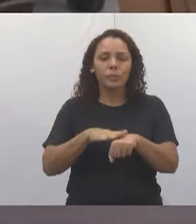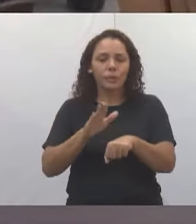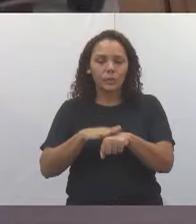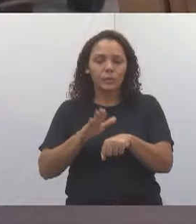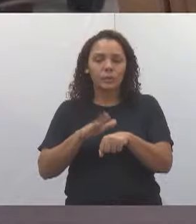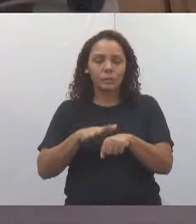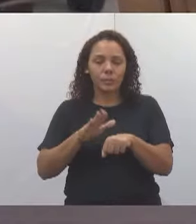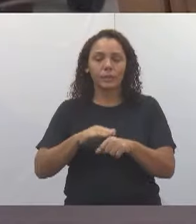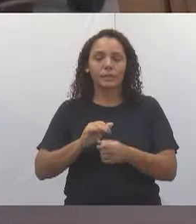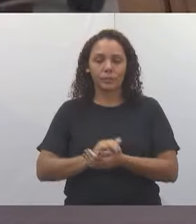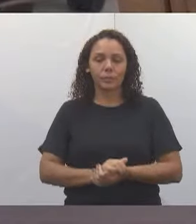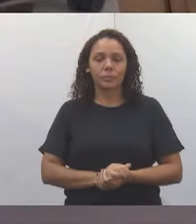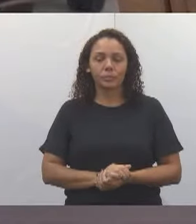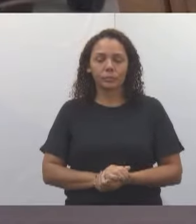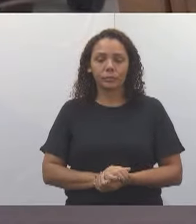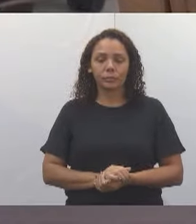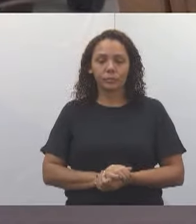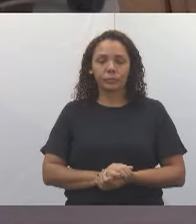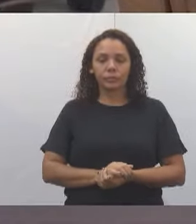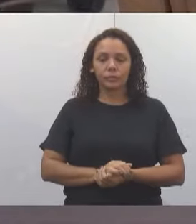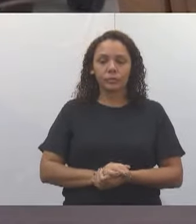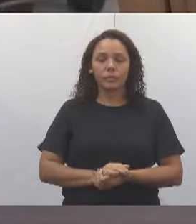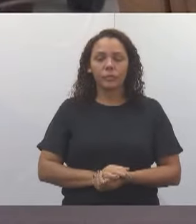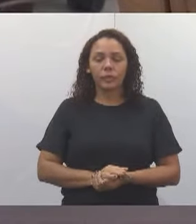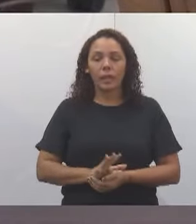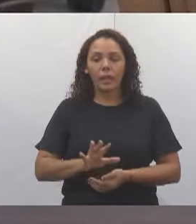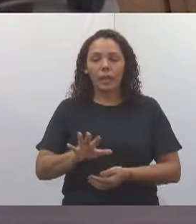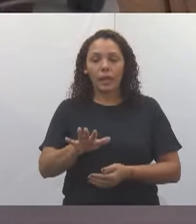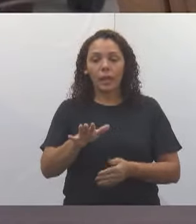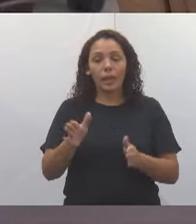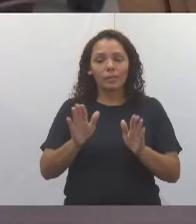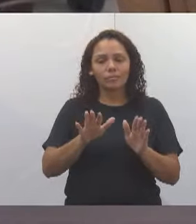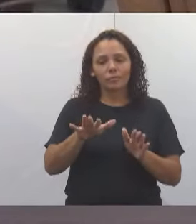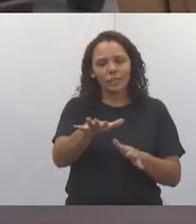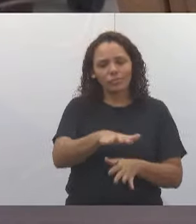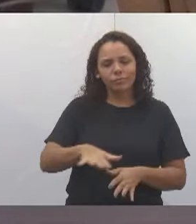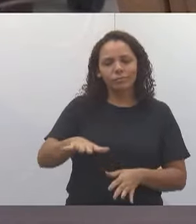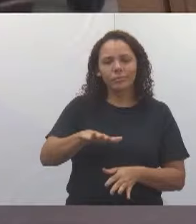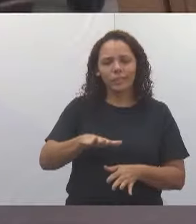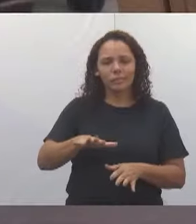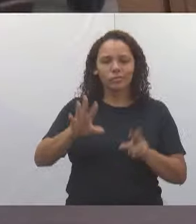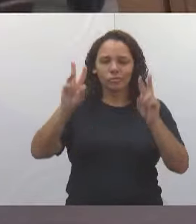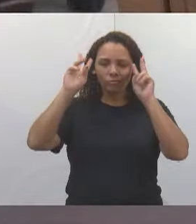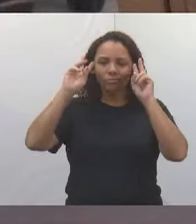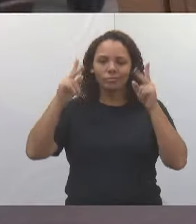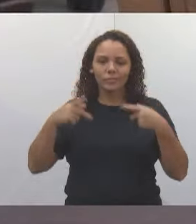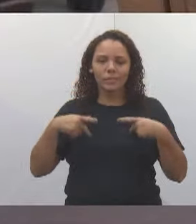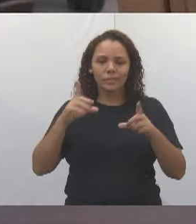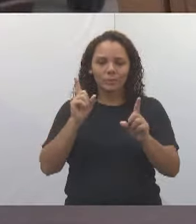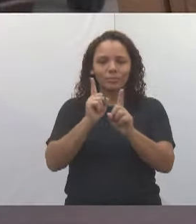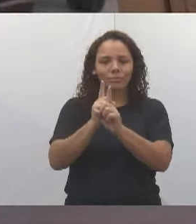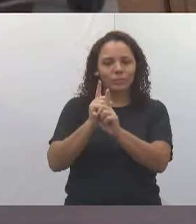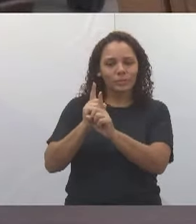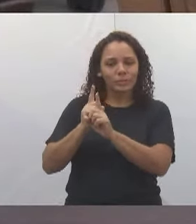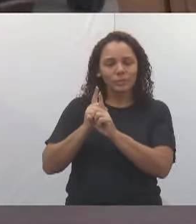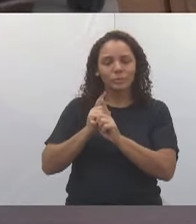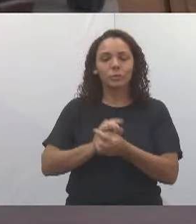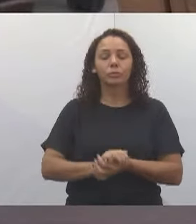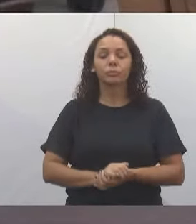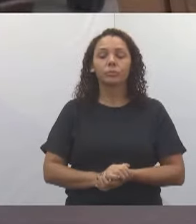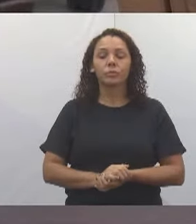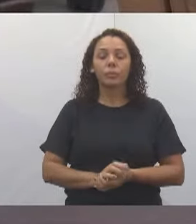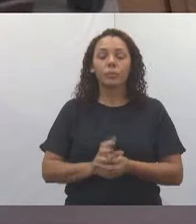consegue melhorar essa parte humana do atendimento. As minhas perguntas são relacionadas à prestação de